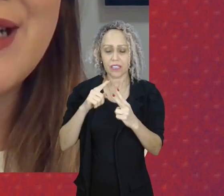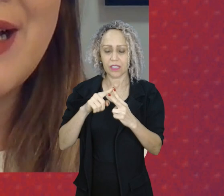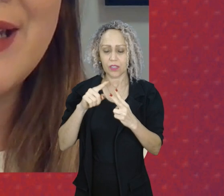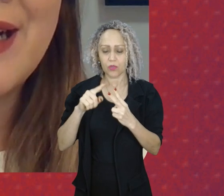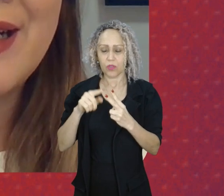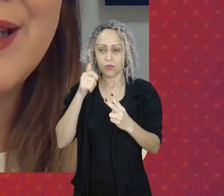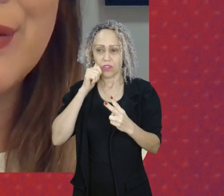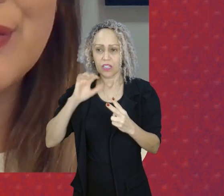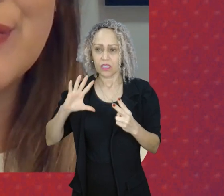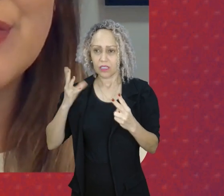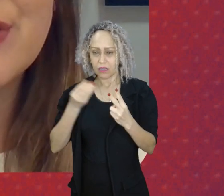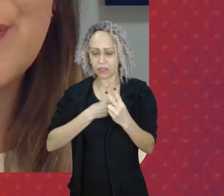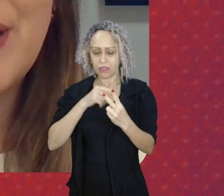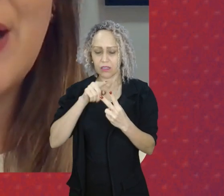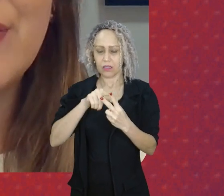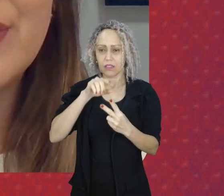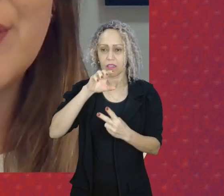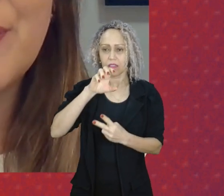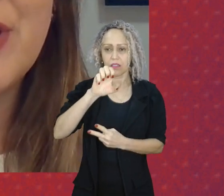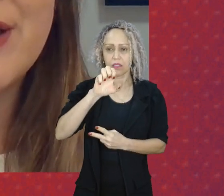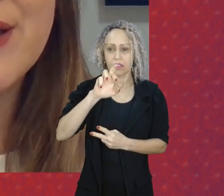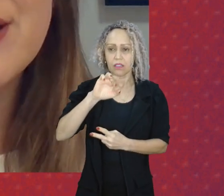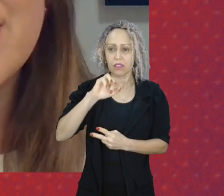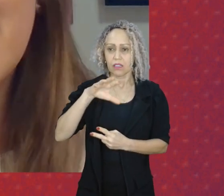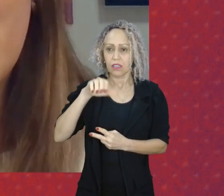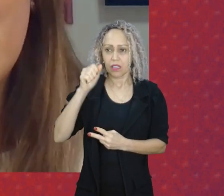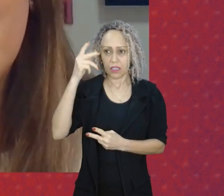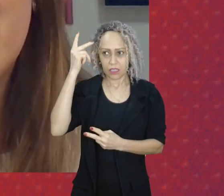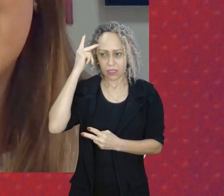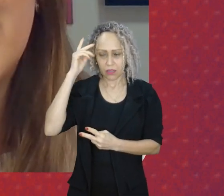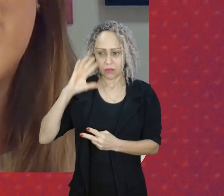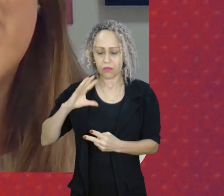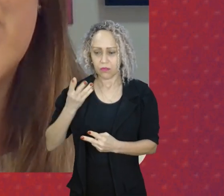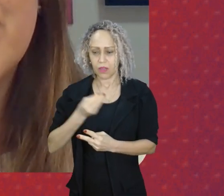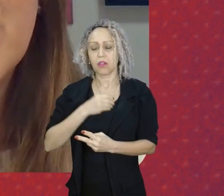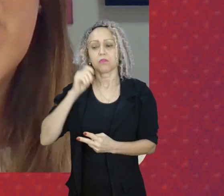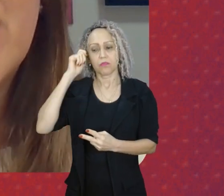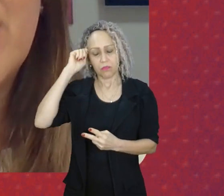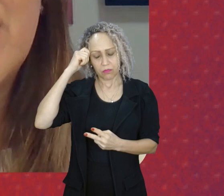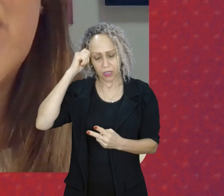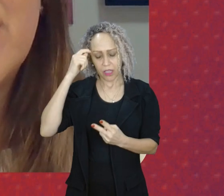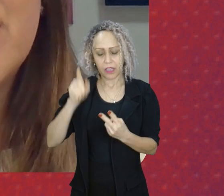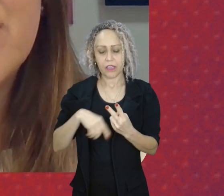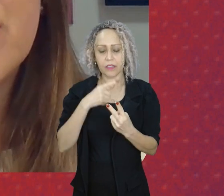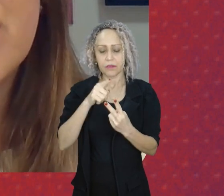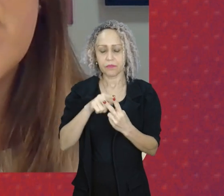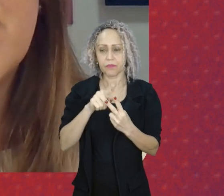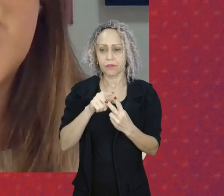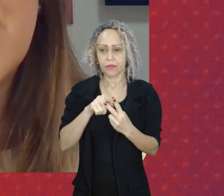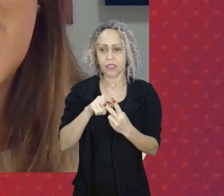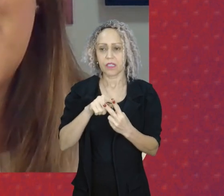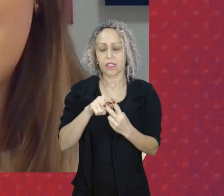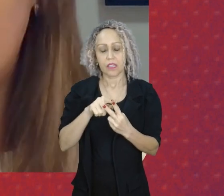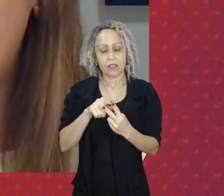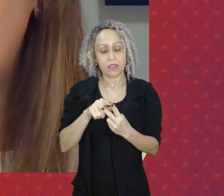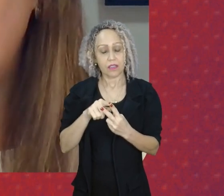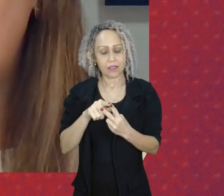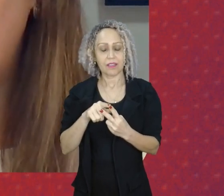Uma delas é a Erika Hilton, de São Paulo, que é uma mulher trans e negra também. Então, isso, assim, é